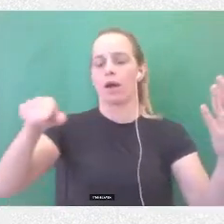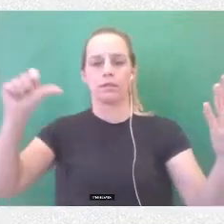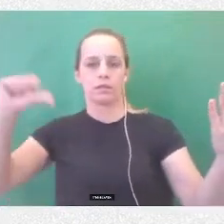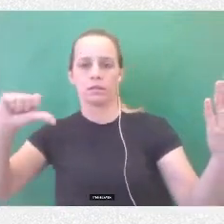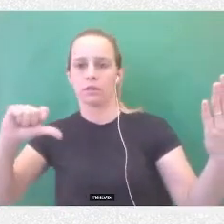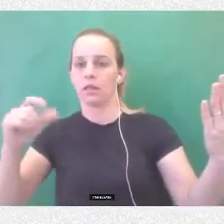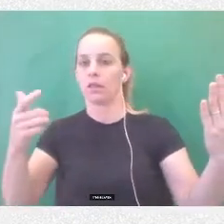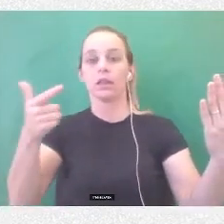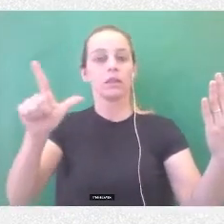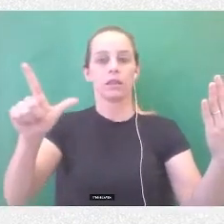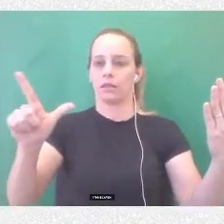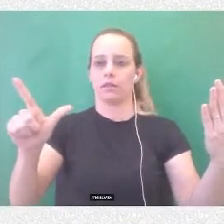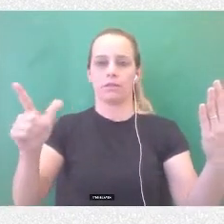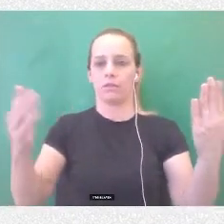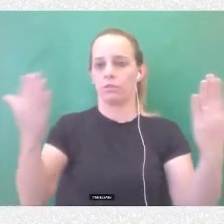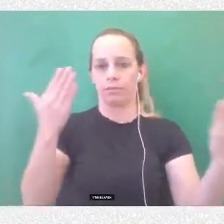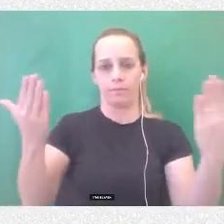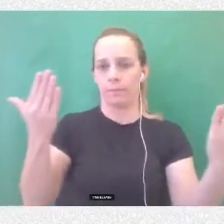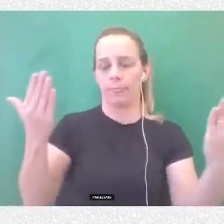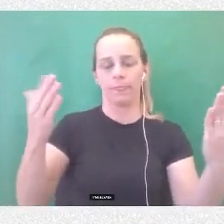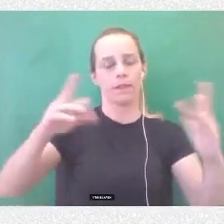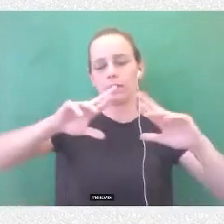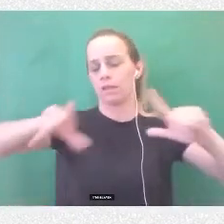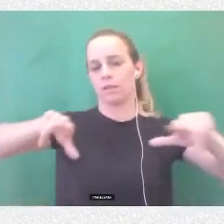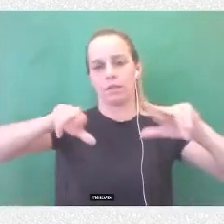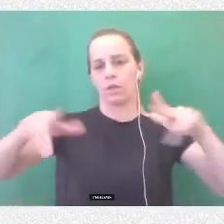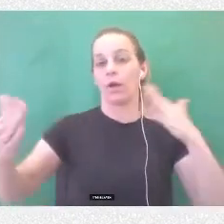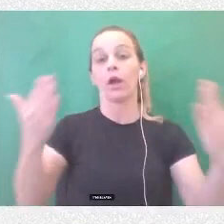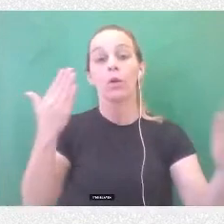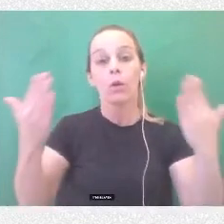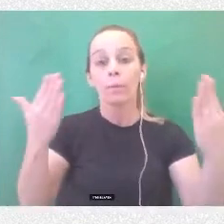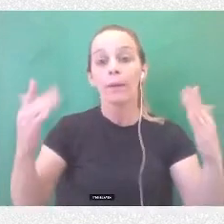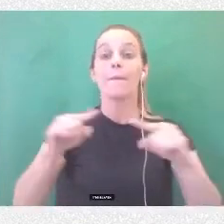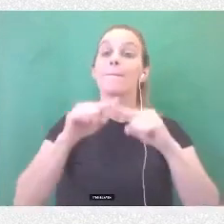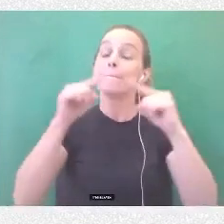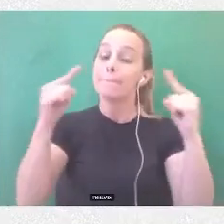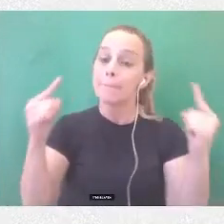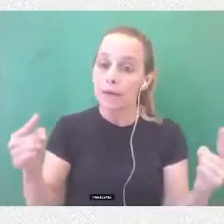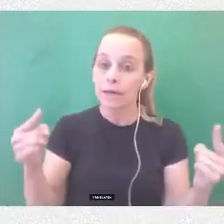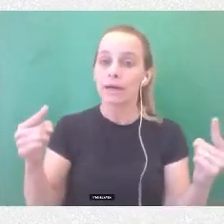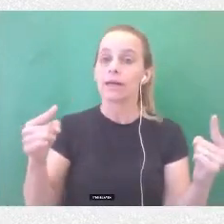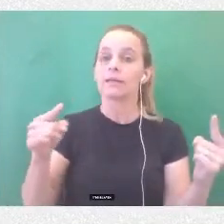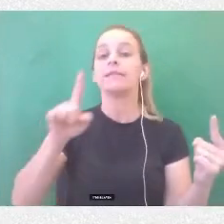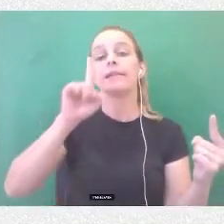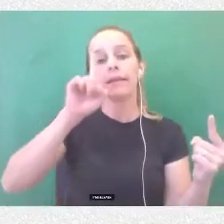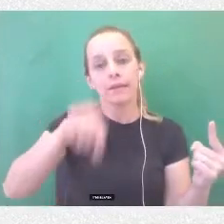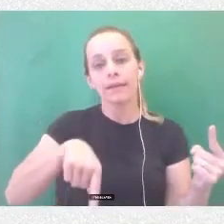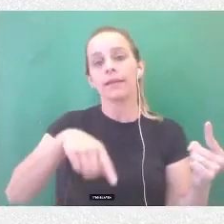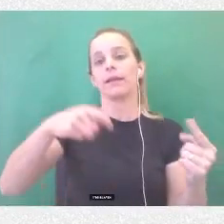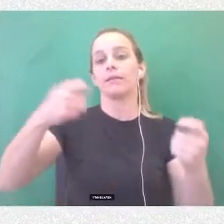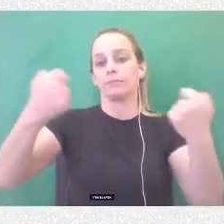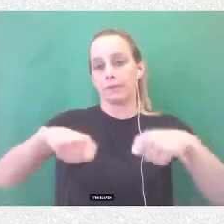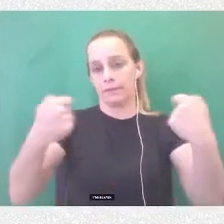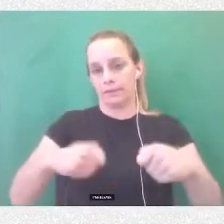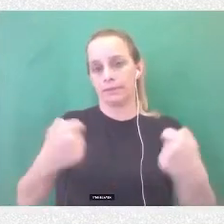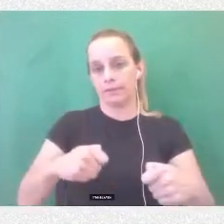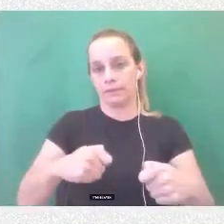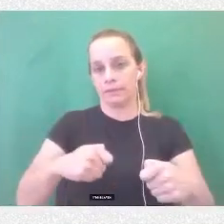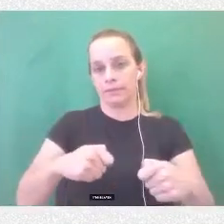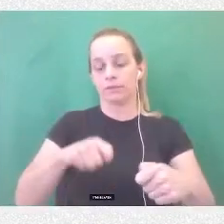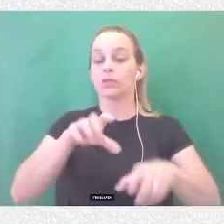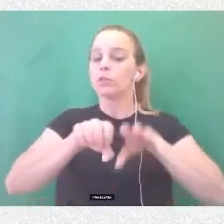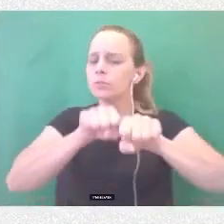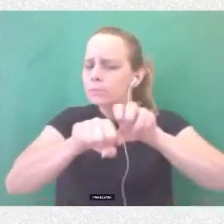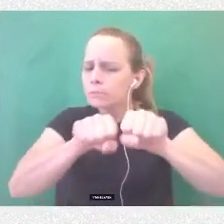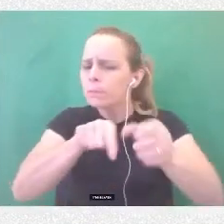em mundo real com as outras vacinas, mas é um dos desfechos secundários exploratórios do